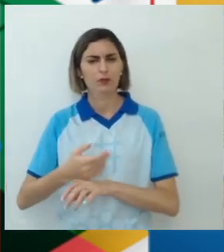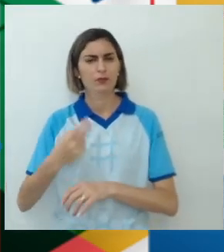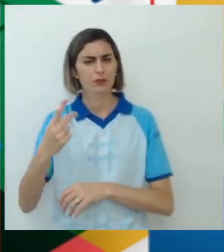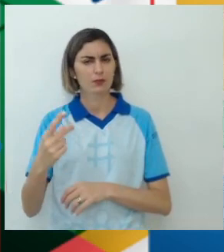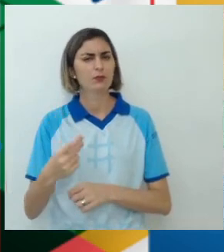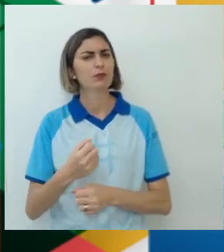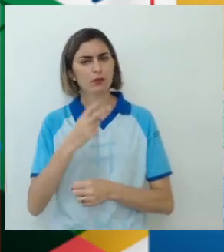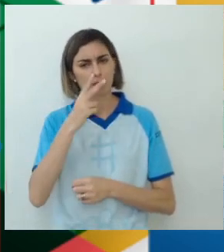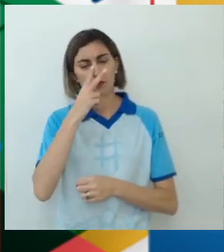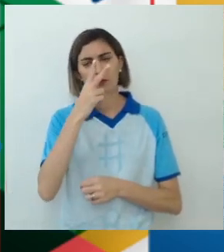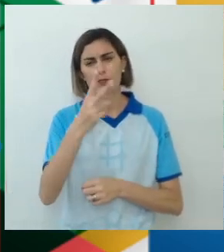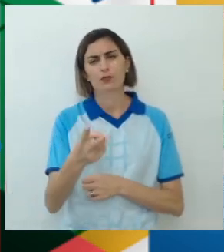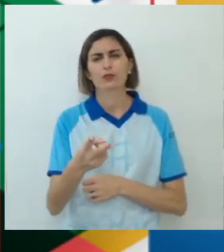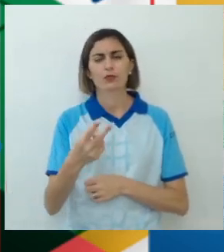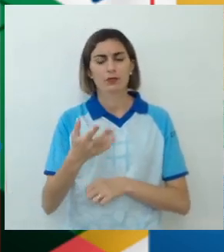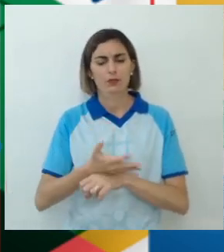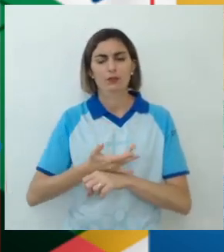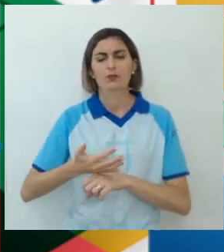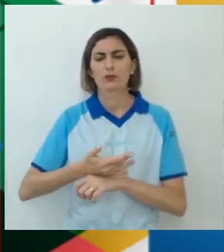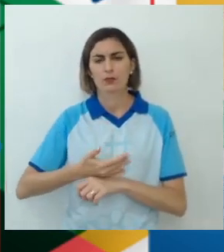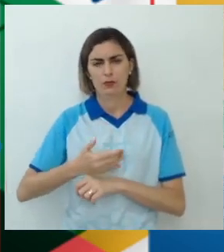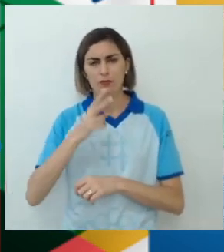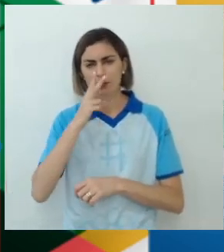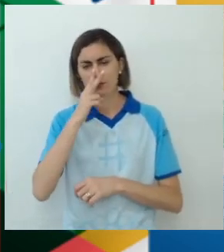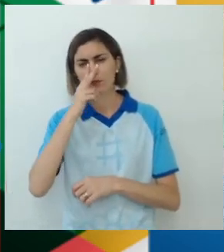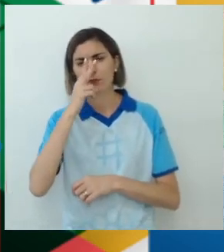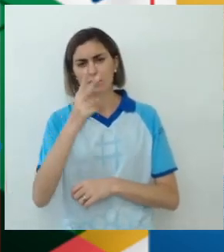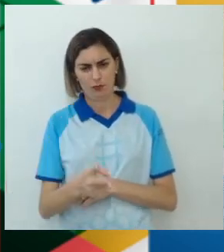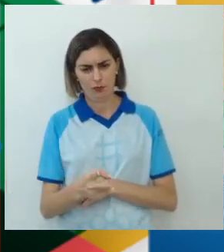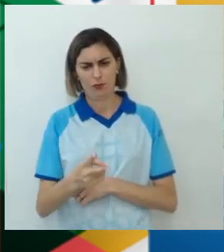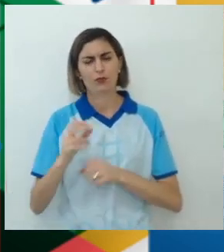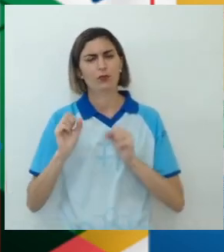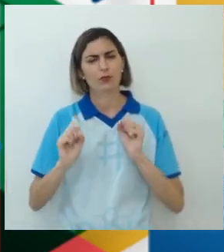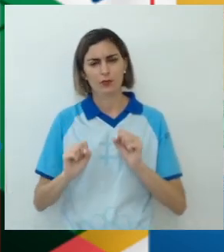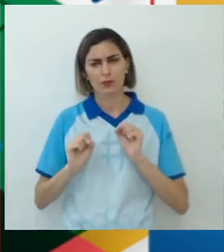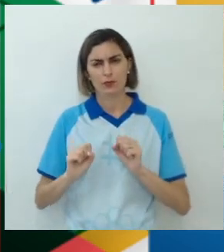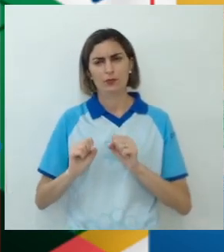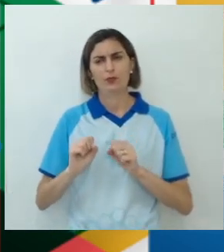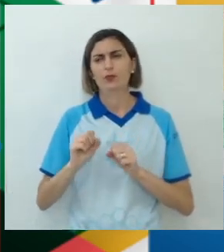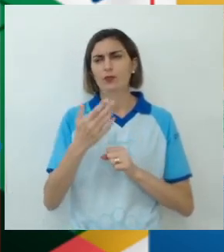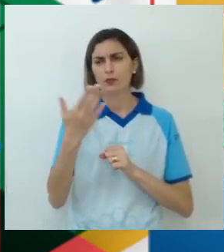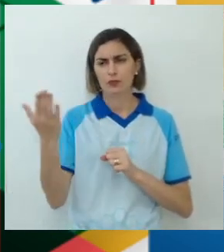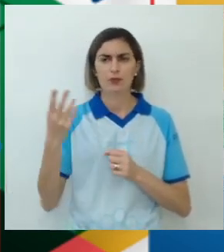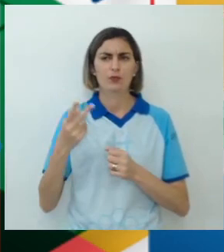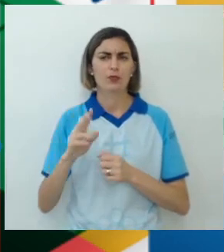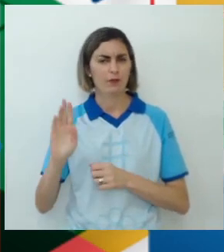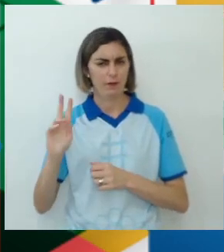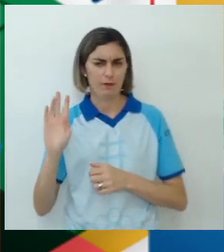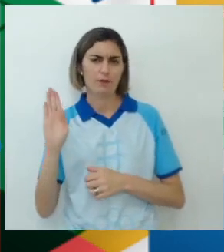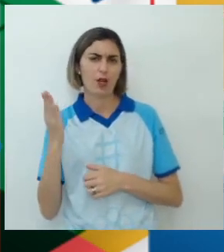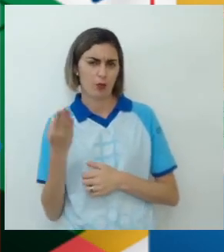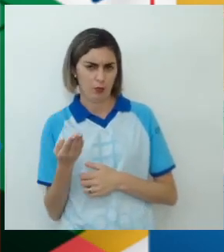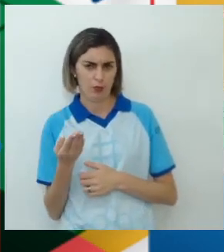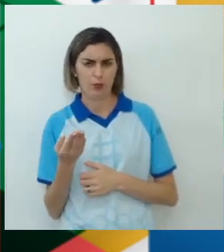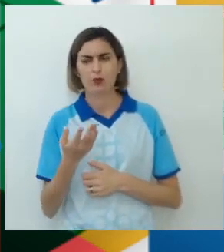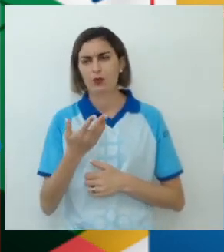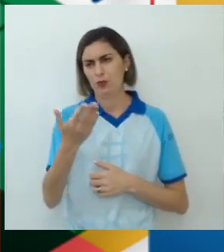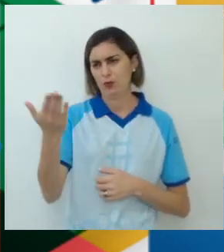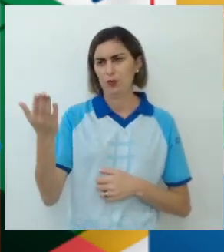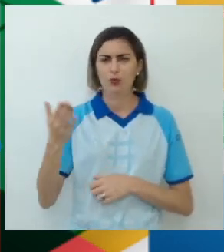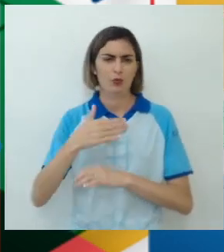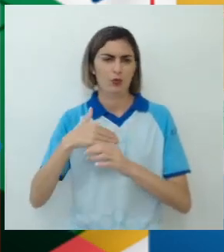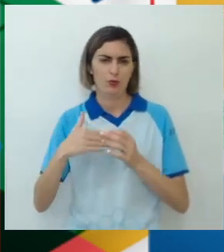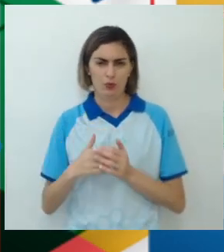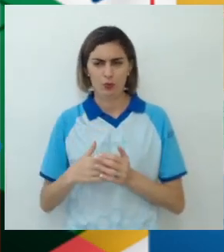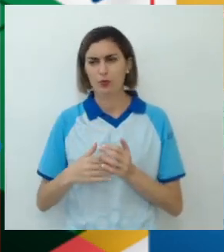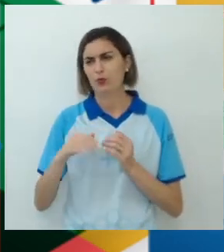é grande. Então, ele é um ácido forte. Então, eu já posso dizer que esse item está falso. Ou Aquiles, então todos os